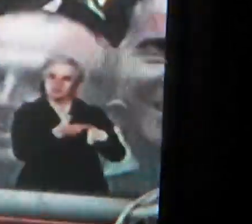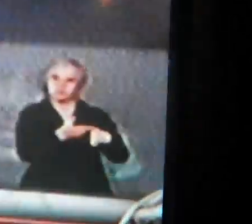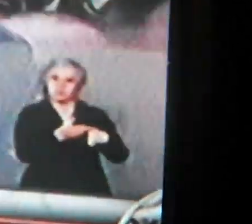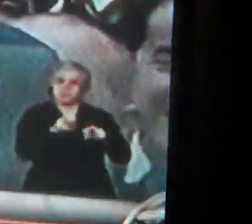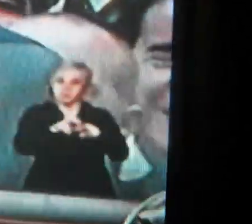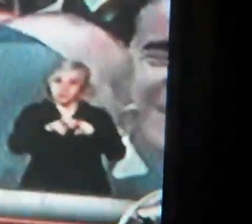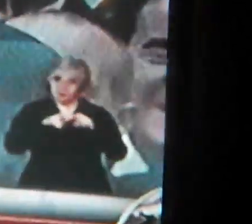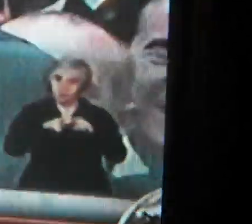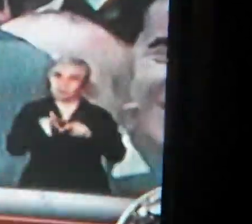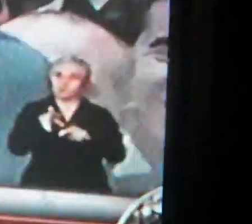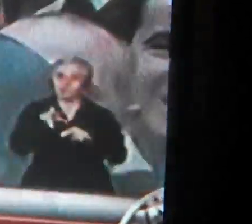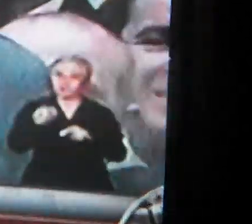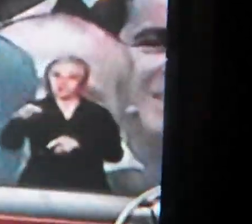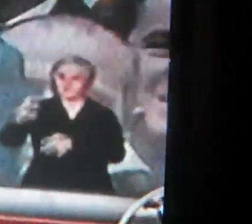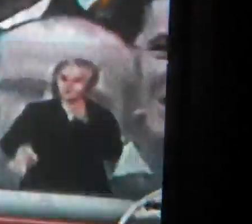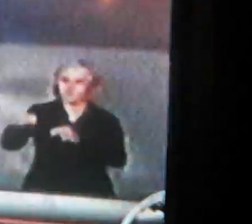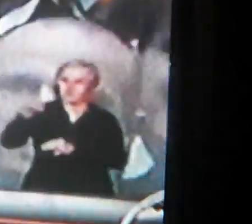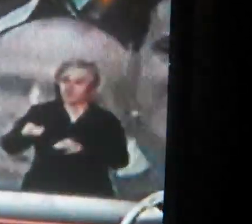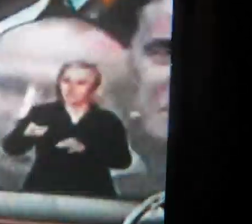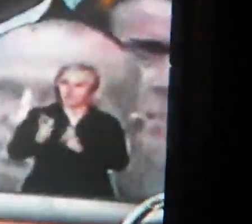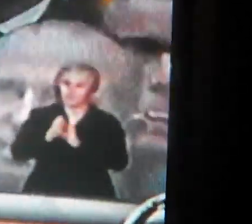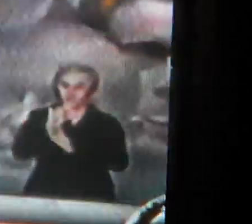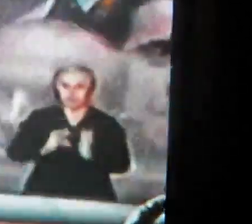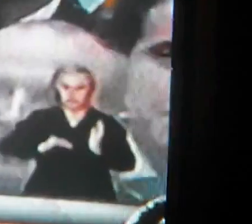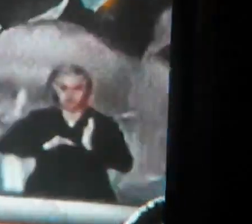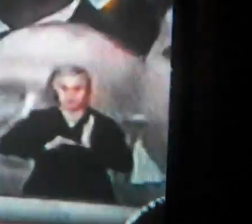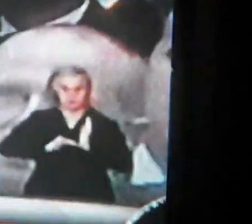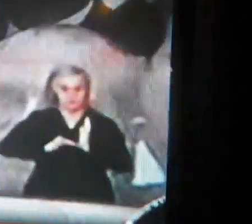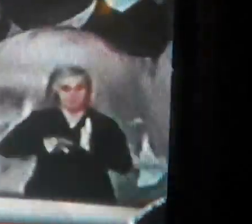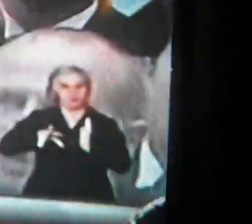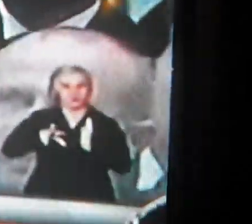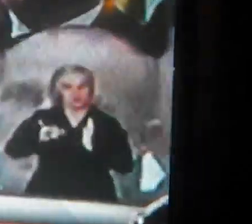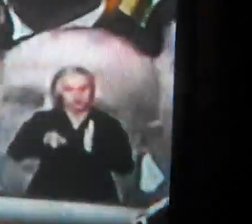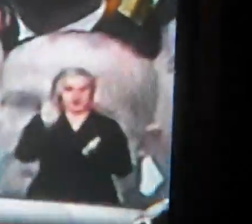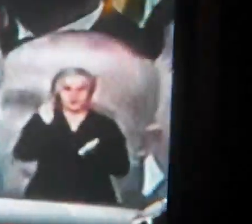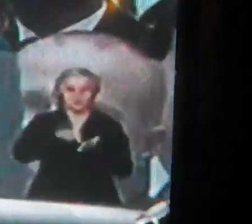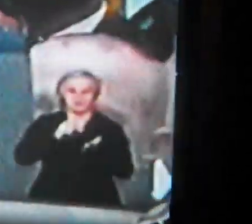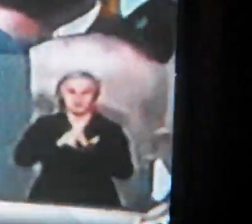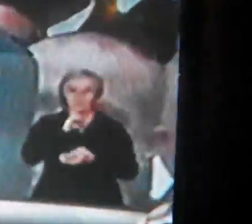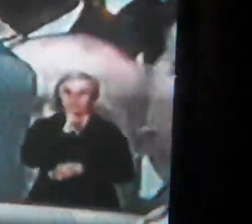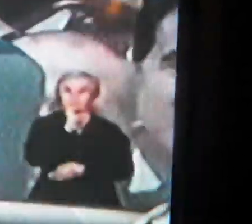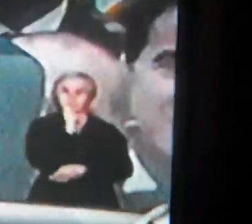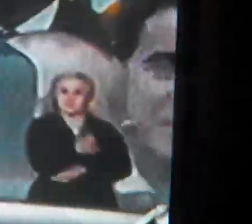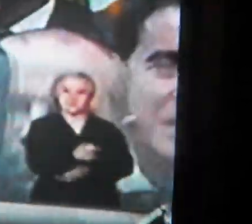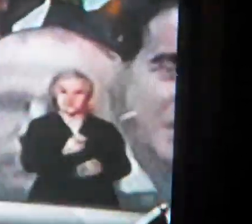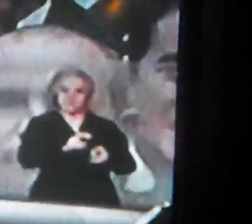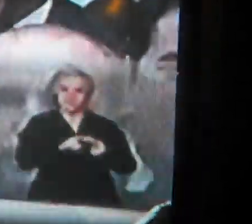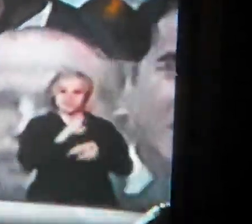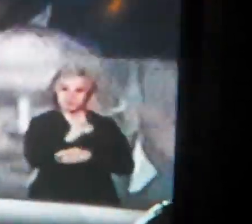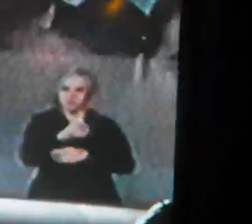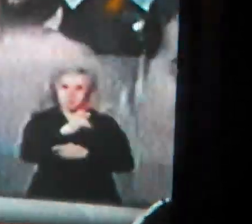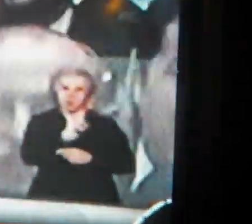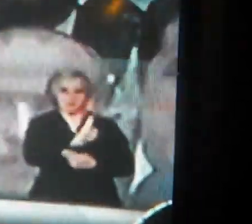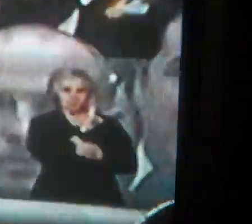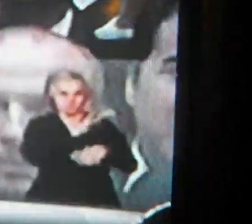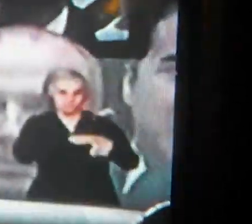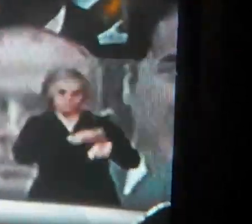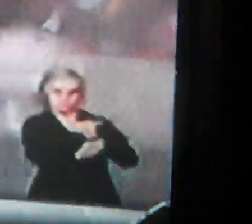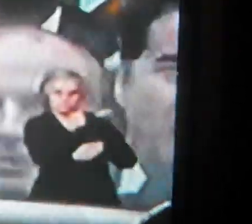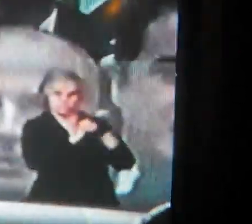por isso vai ser julgada pelo Senado e que vai certamente responder pelos crimes de responsabilidade